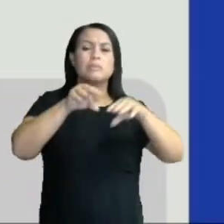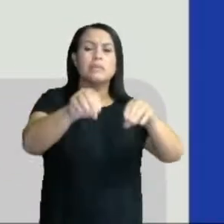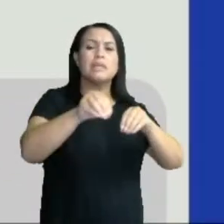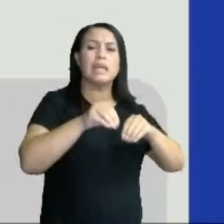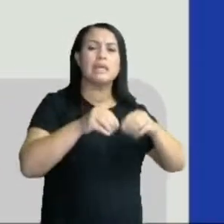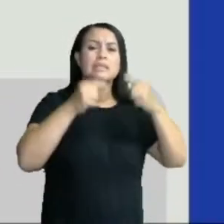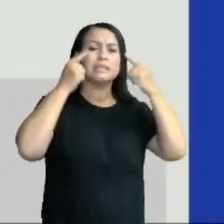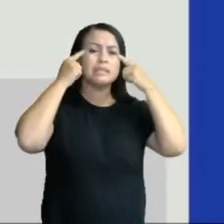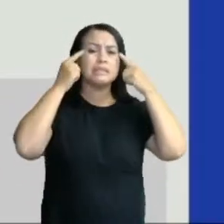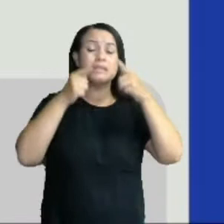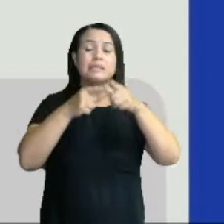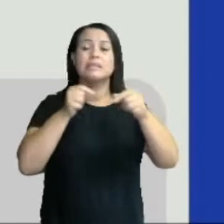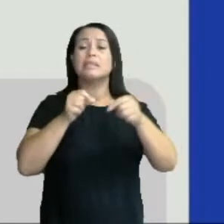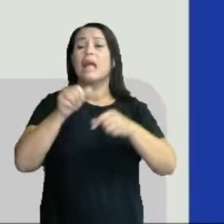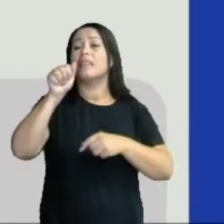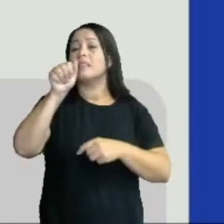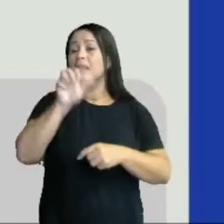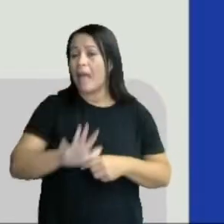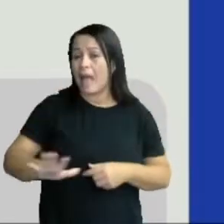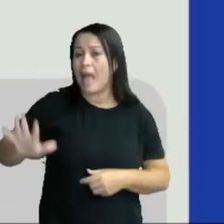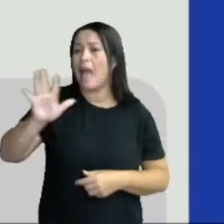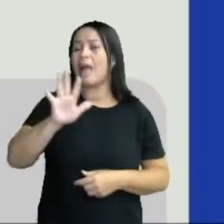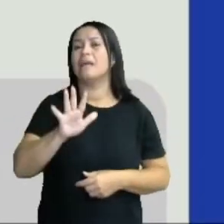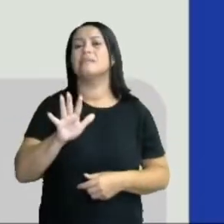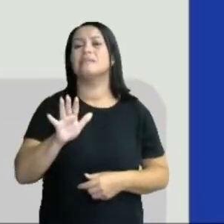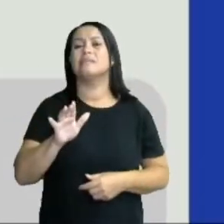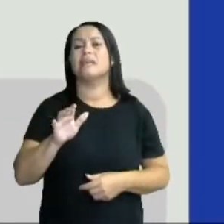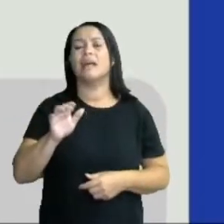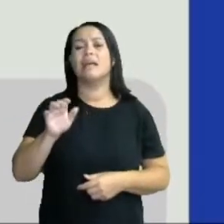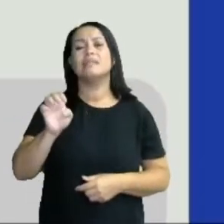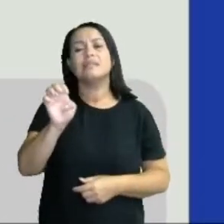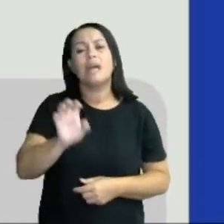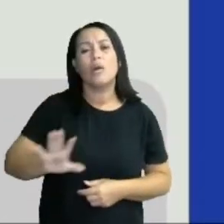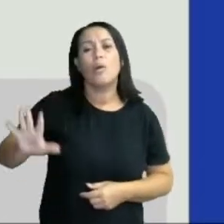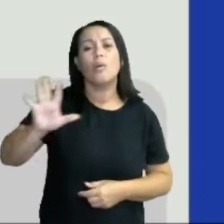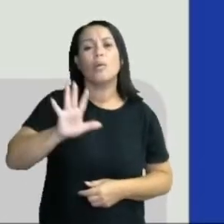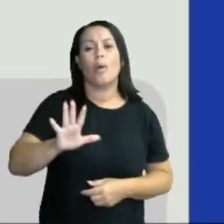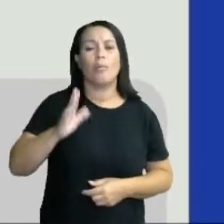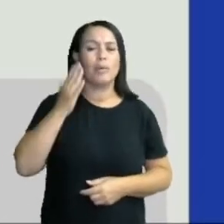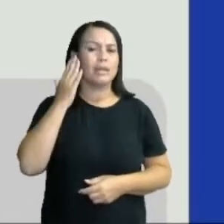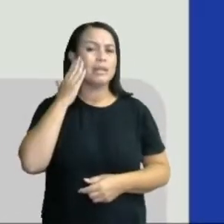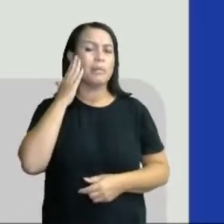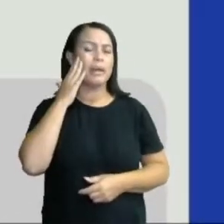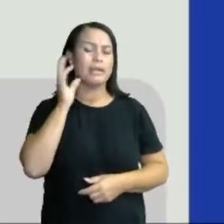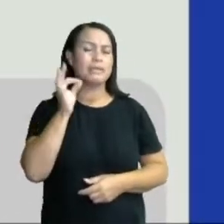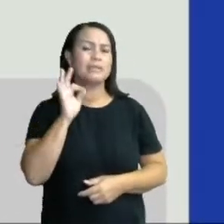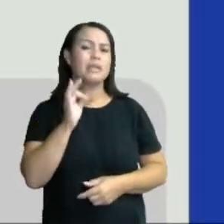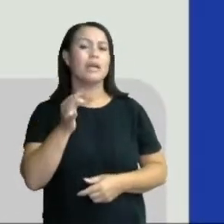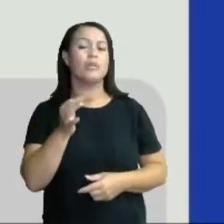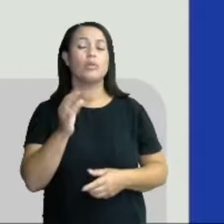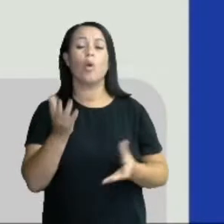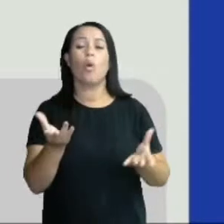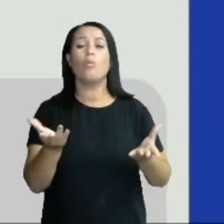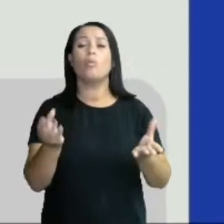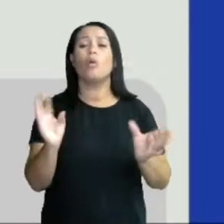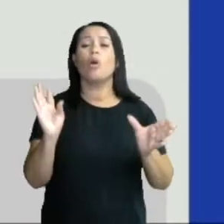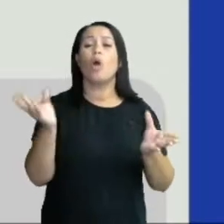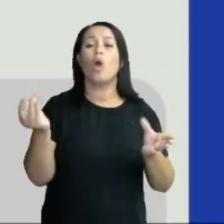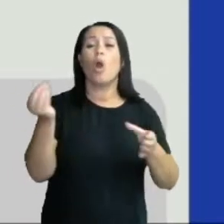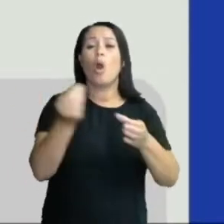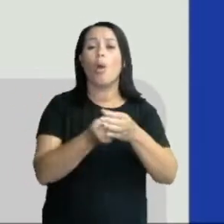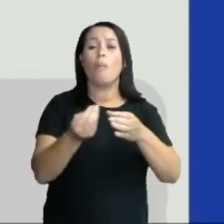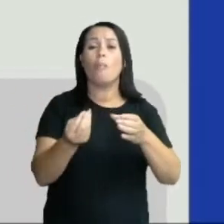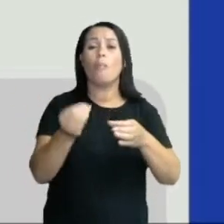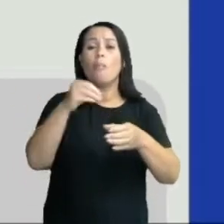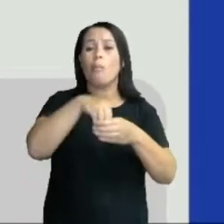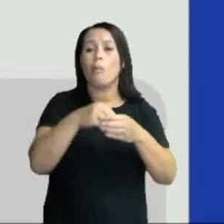países vieram para cá, trazendo hábitos e costumes que acabaram sendo incorporados à cultura brasileira. Que